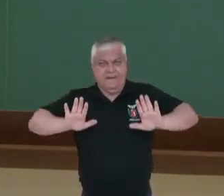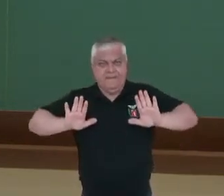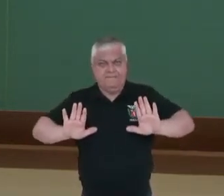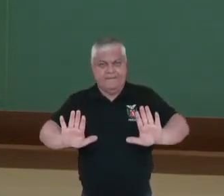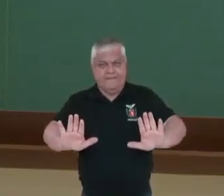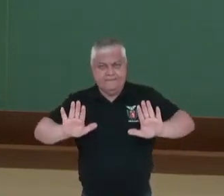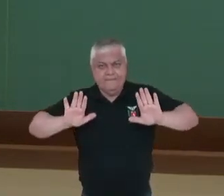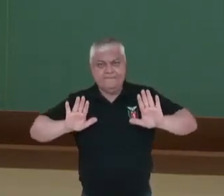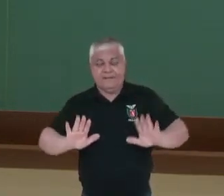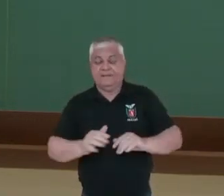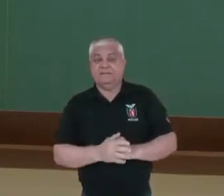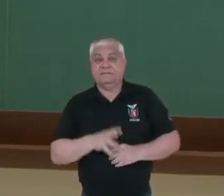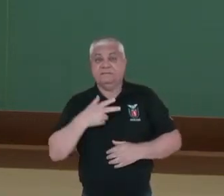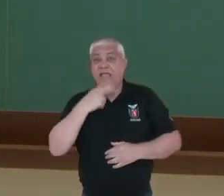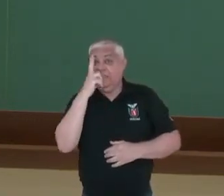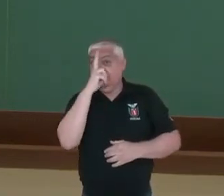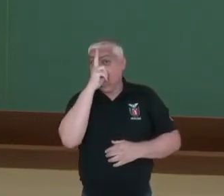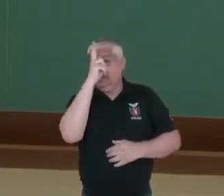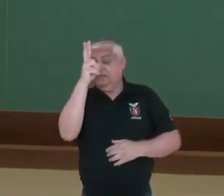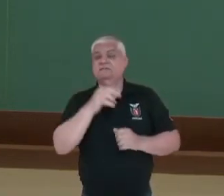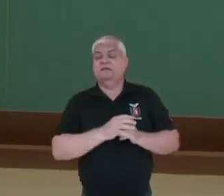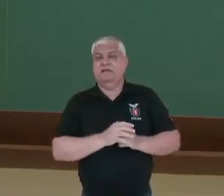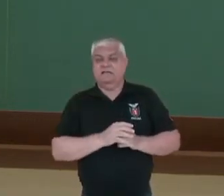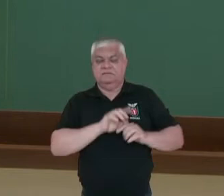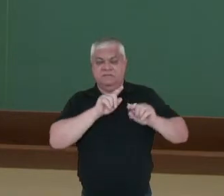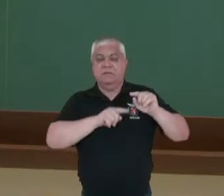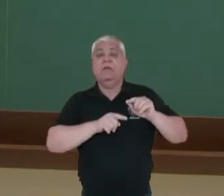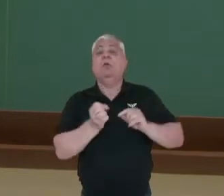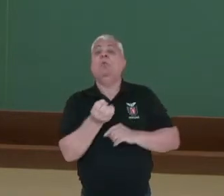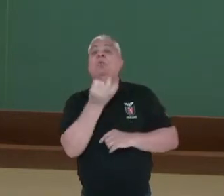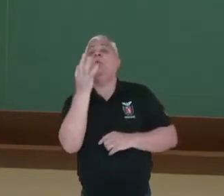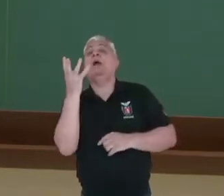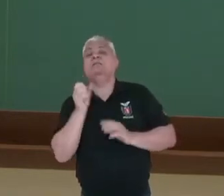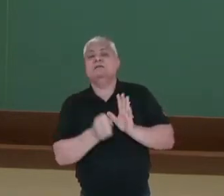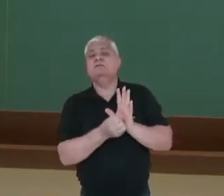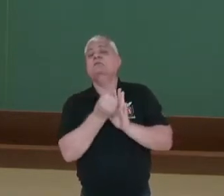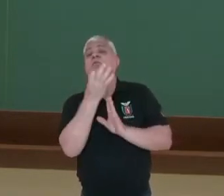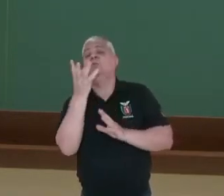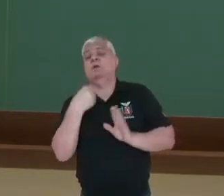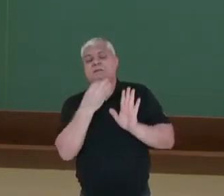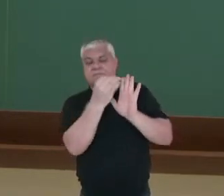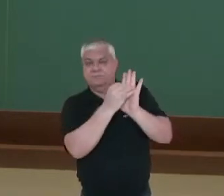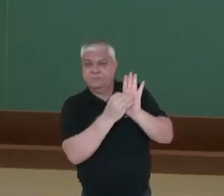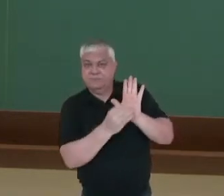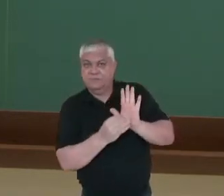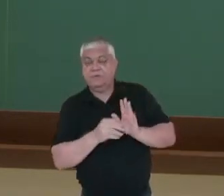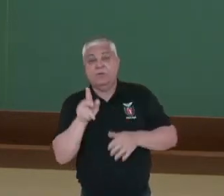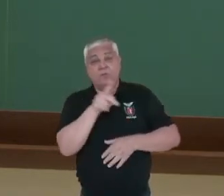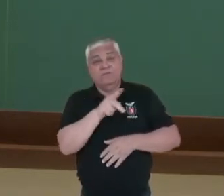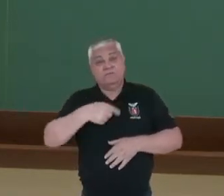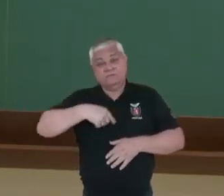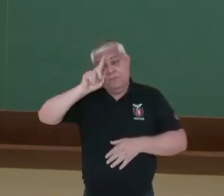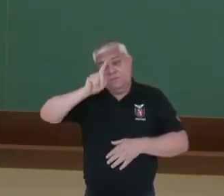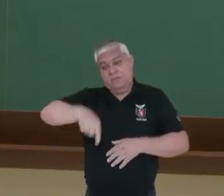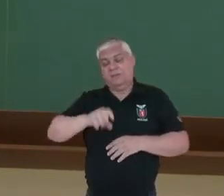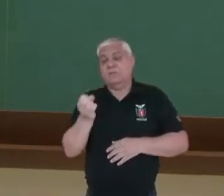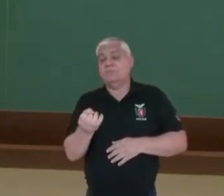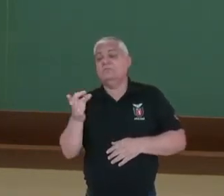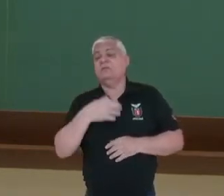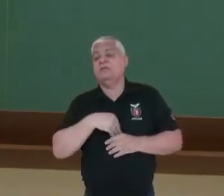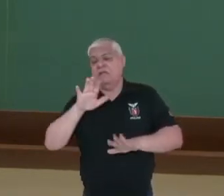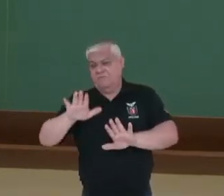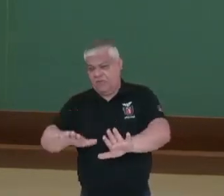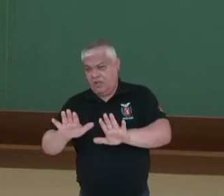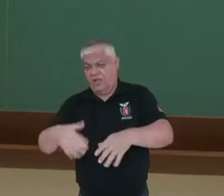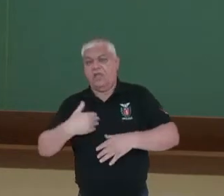ali com a intensidade EA frequência definida então a intensidade quem vai definir a tua aula o seu professor a vai ser mais rápido